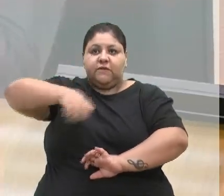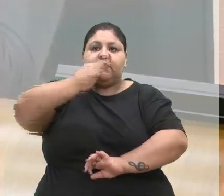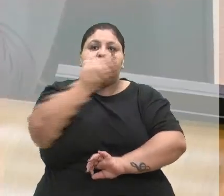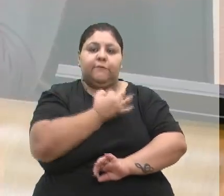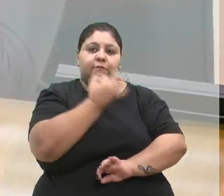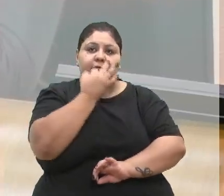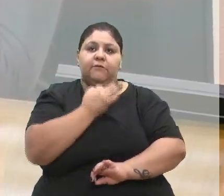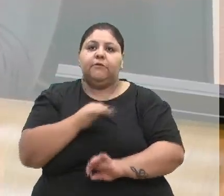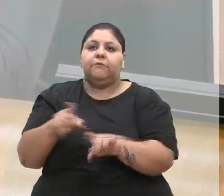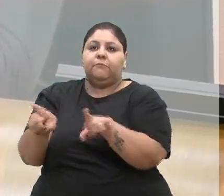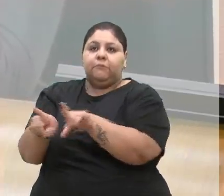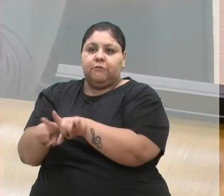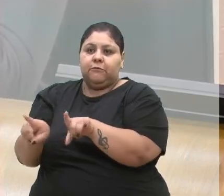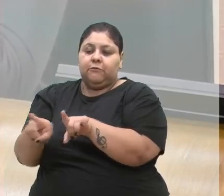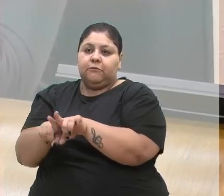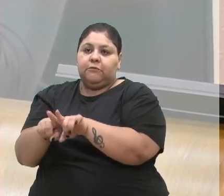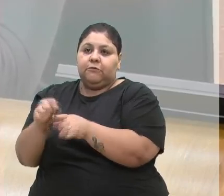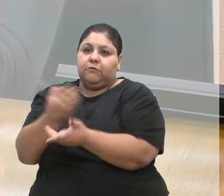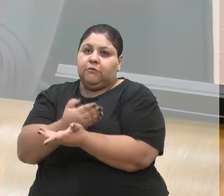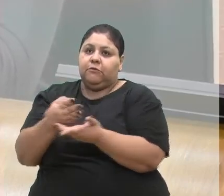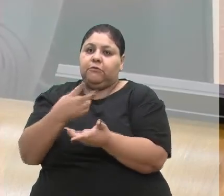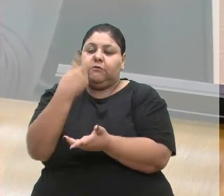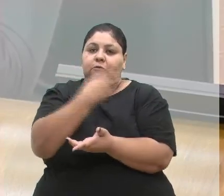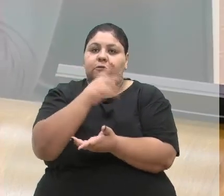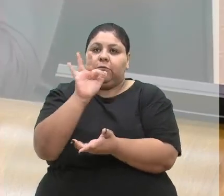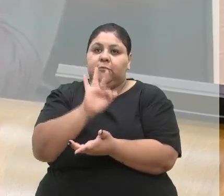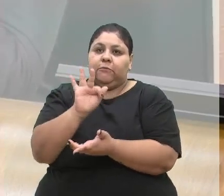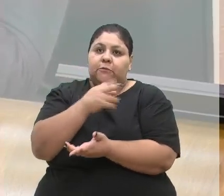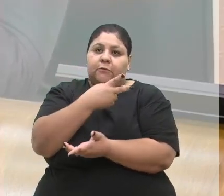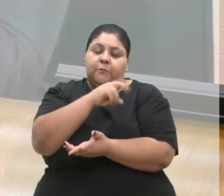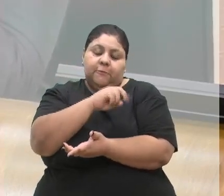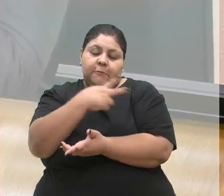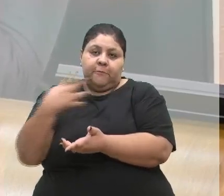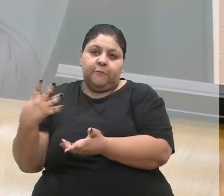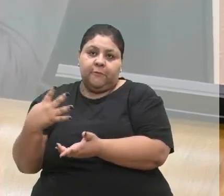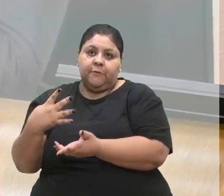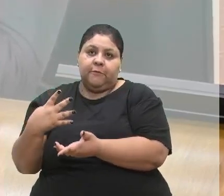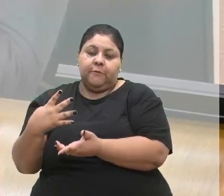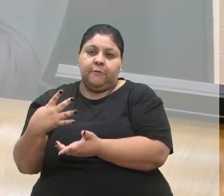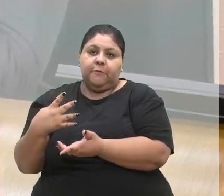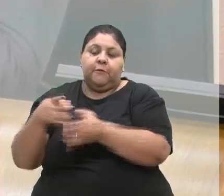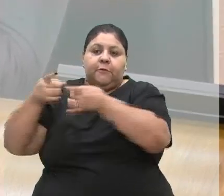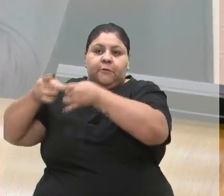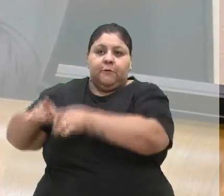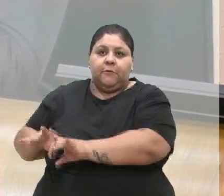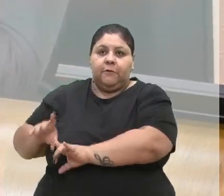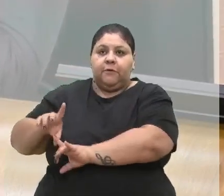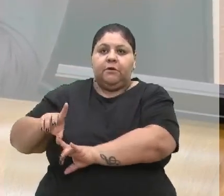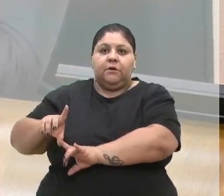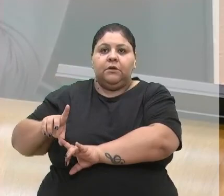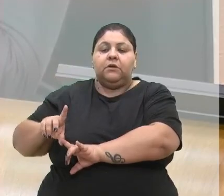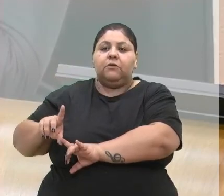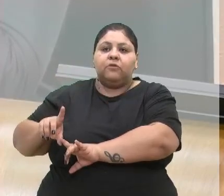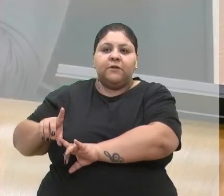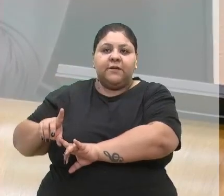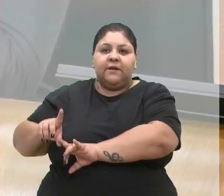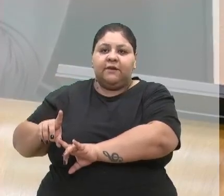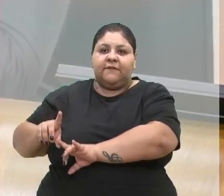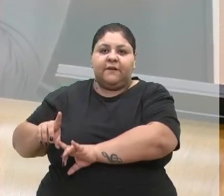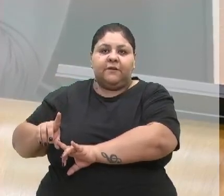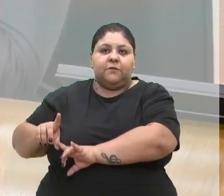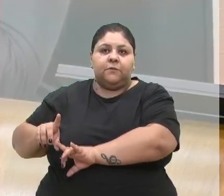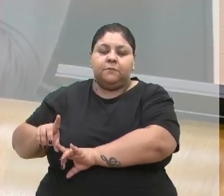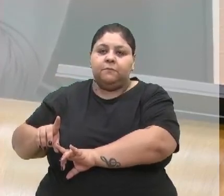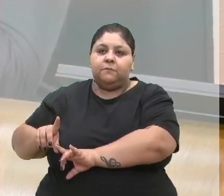do Sul, a contar de 22 de fevereiro de 2023, considerando a desistência do primeiro suplente, senhor Idair Antônio Mosquen, tendo em vista ter assumido o